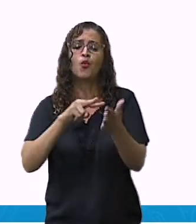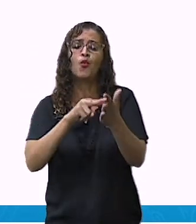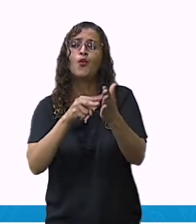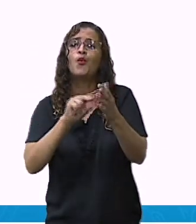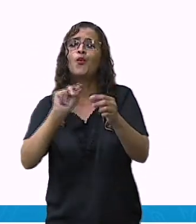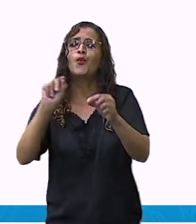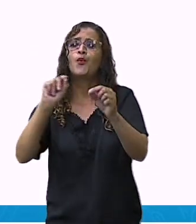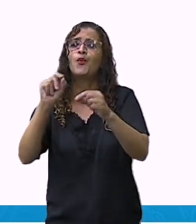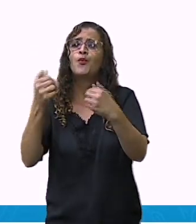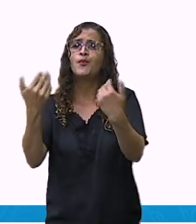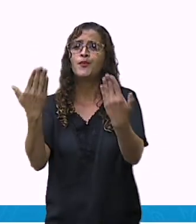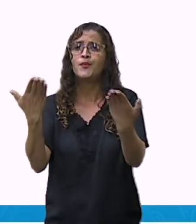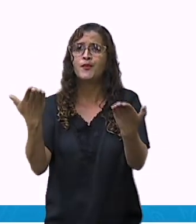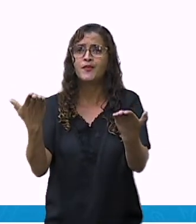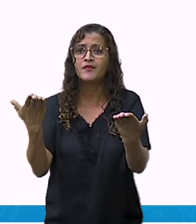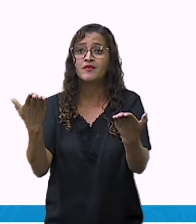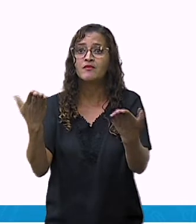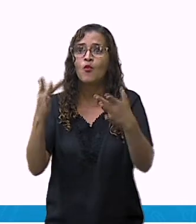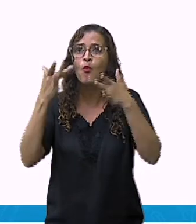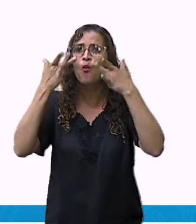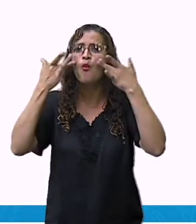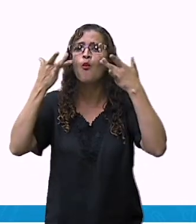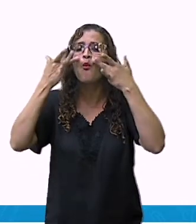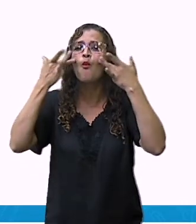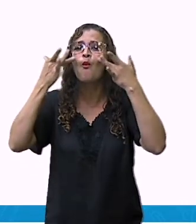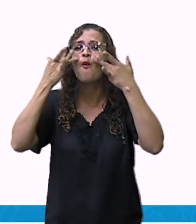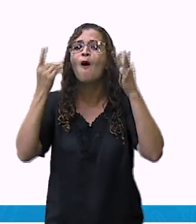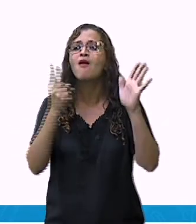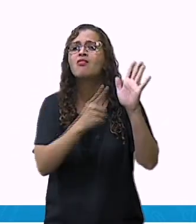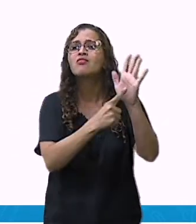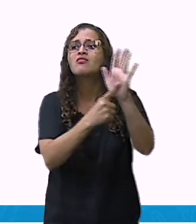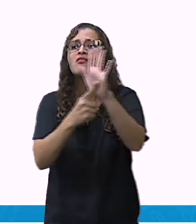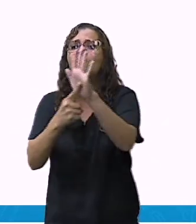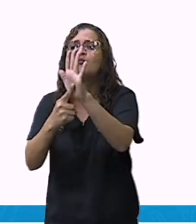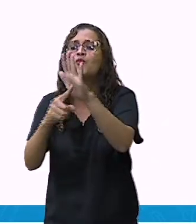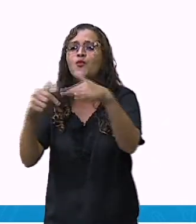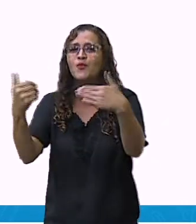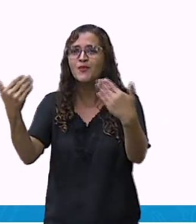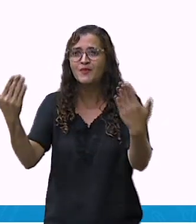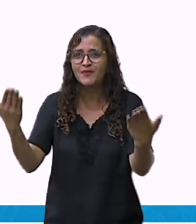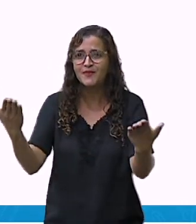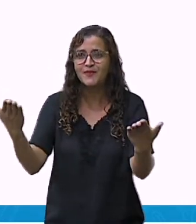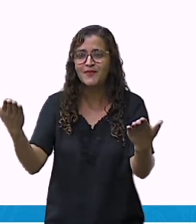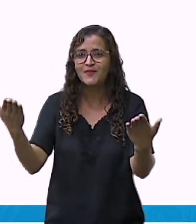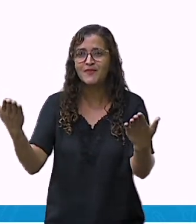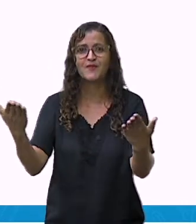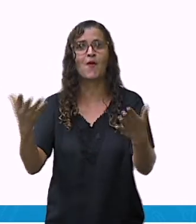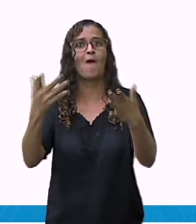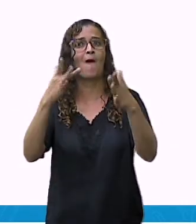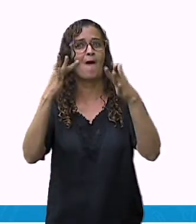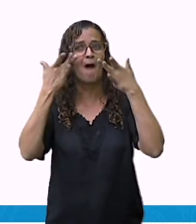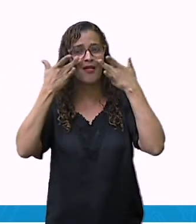ao falar de teatro? Então, agora nós vamos falar sobre